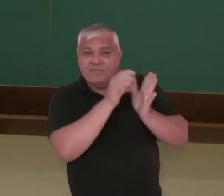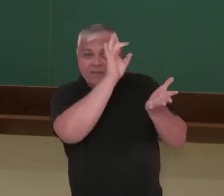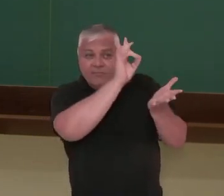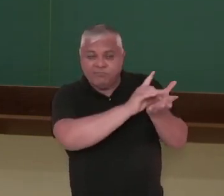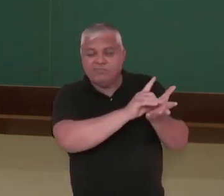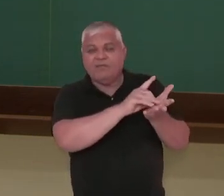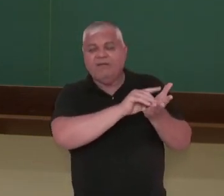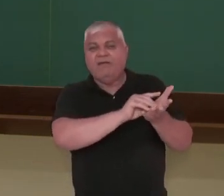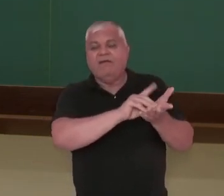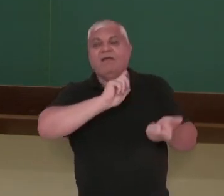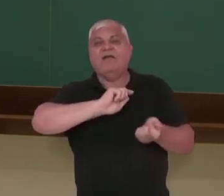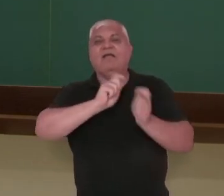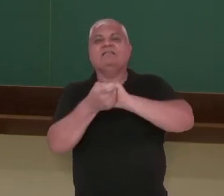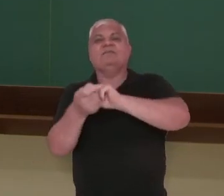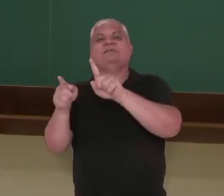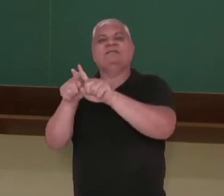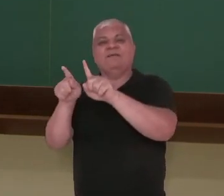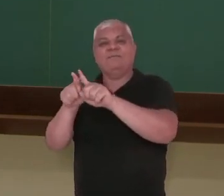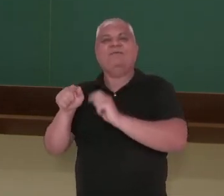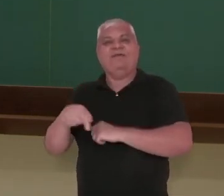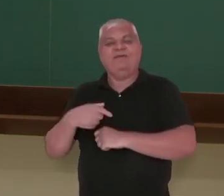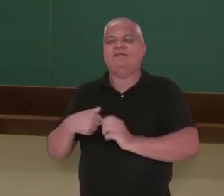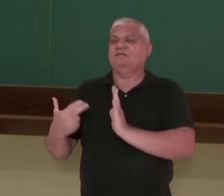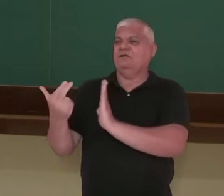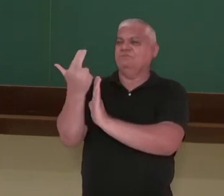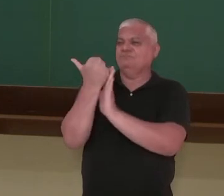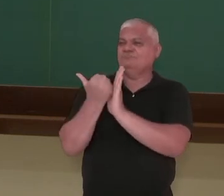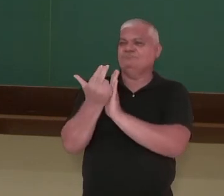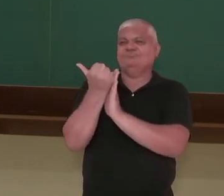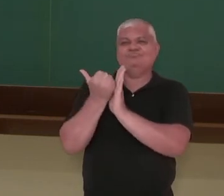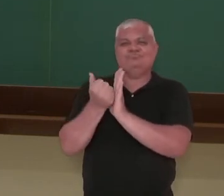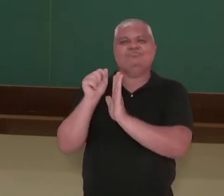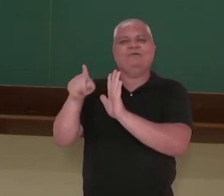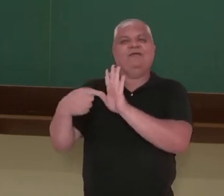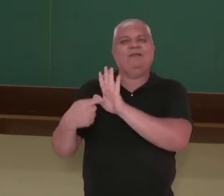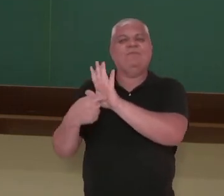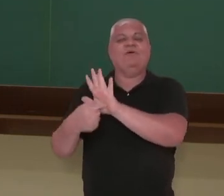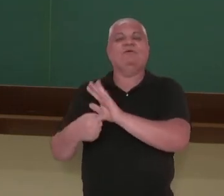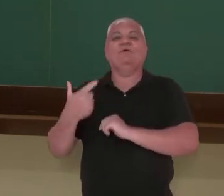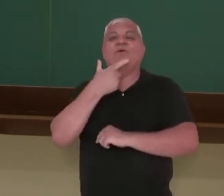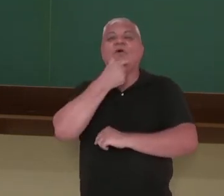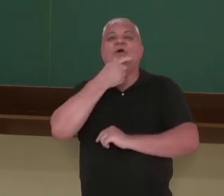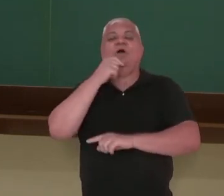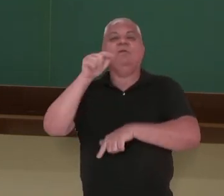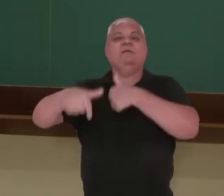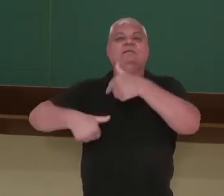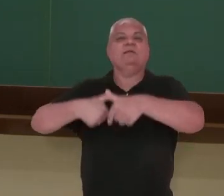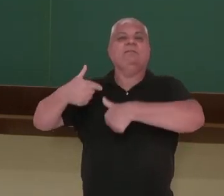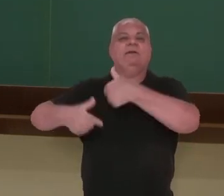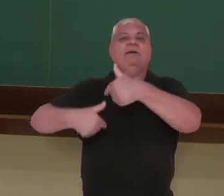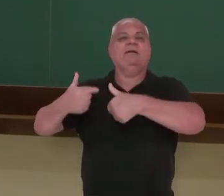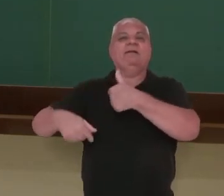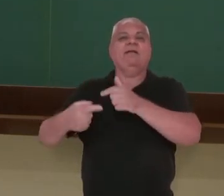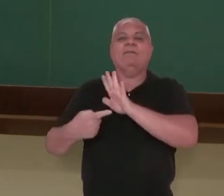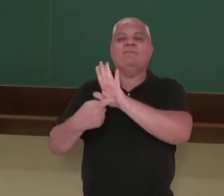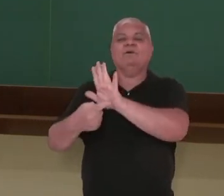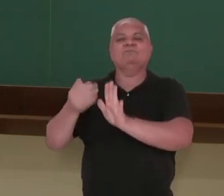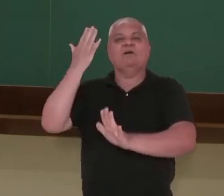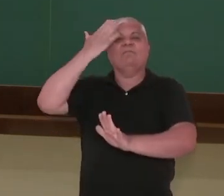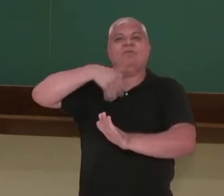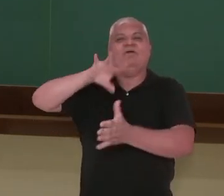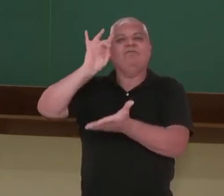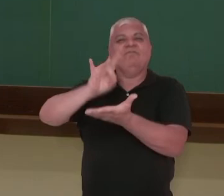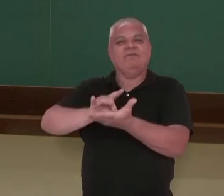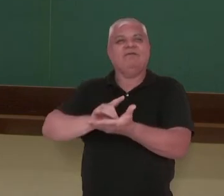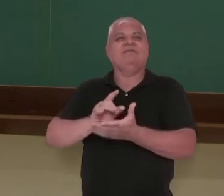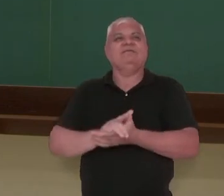realidade como arma. Tanto é que ele não é mais aceito nos salões oficiais, porque a temática são trabalhadores, então ele começa a trazer a realidade através da